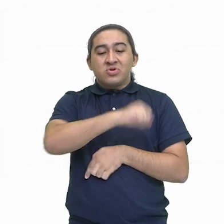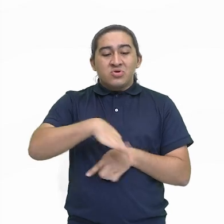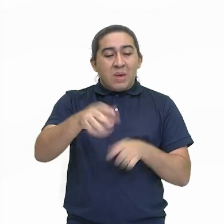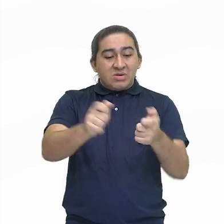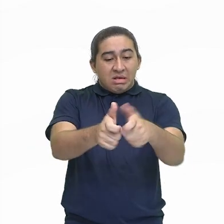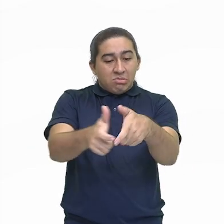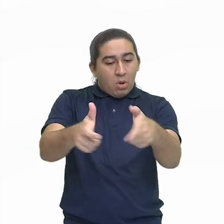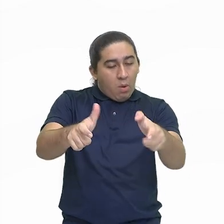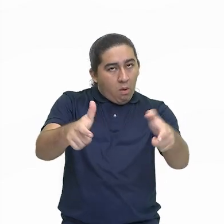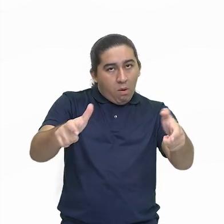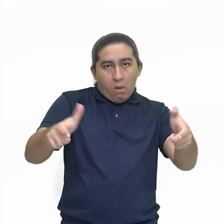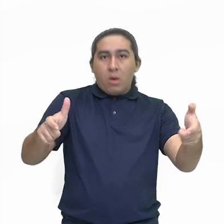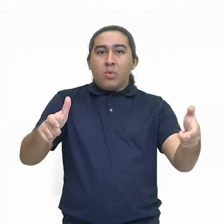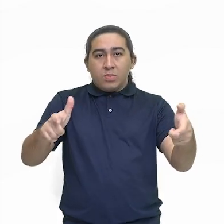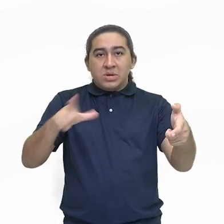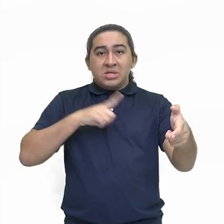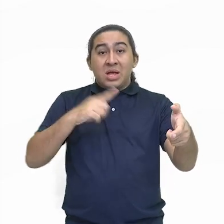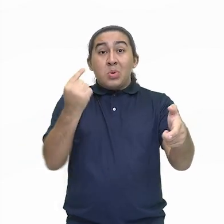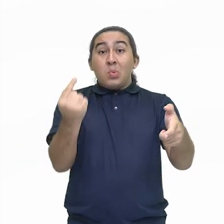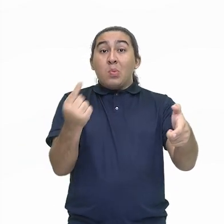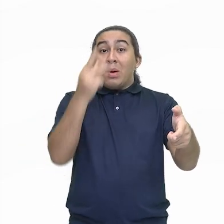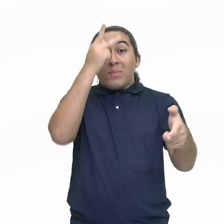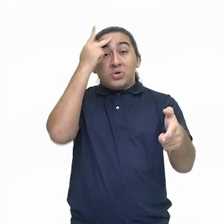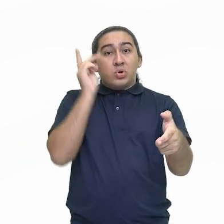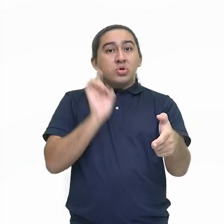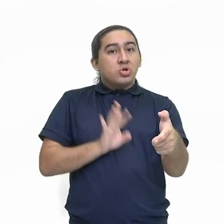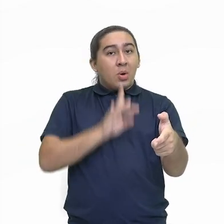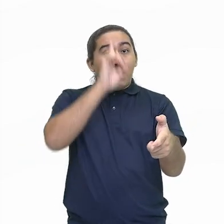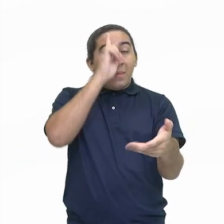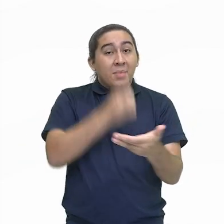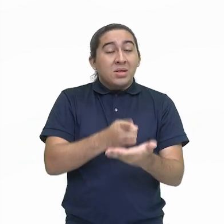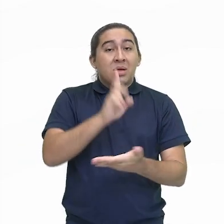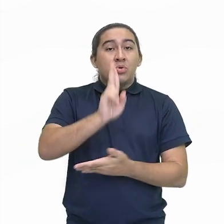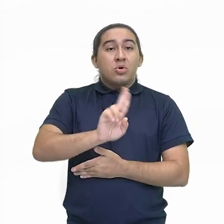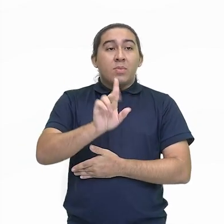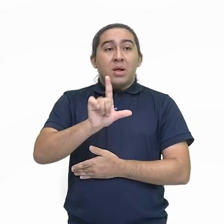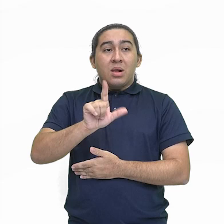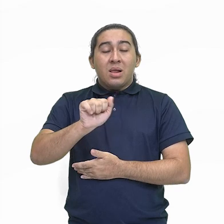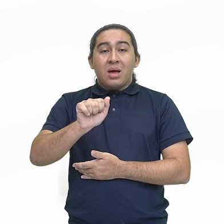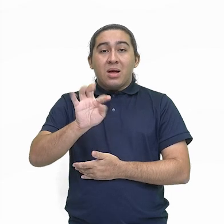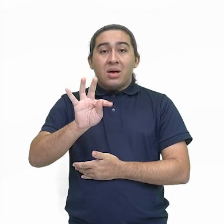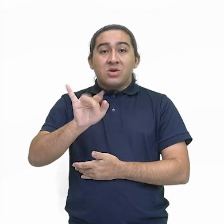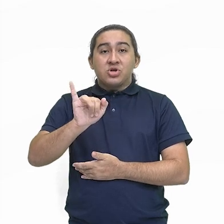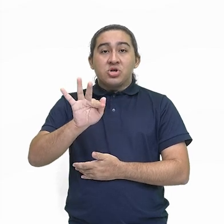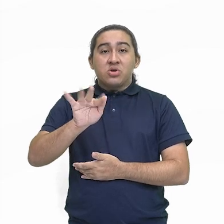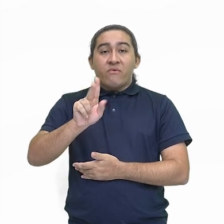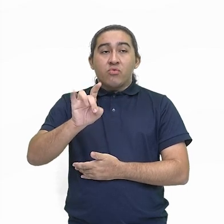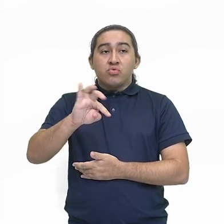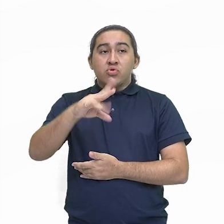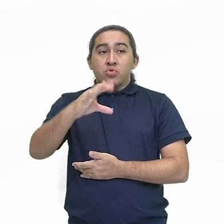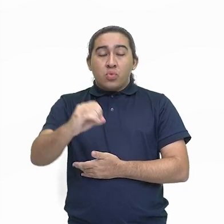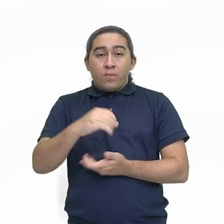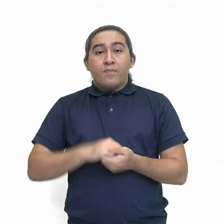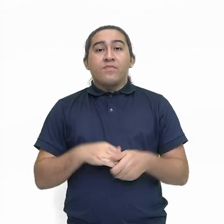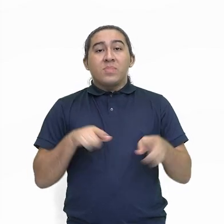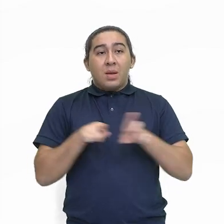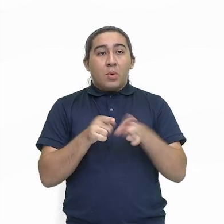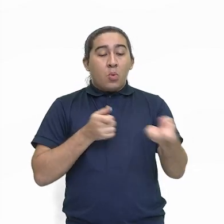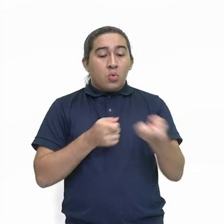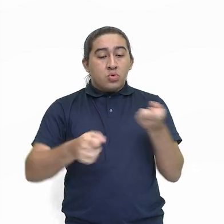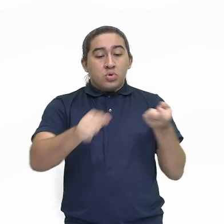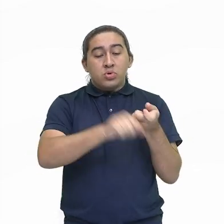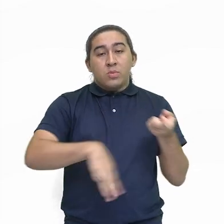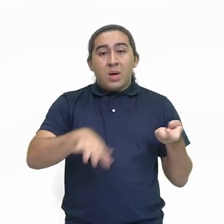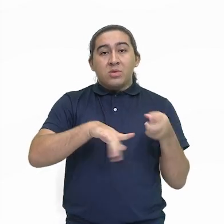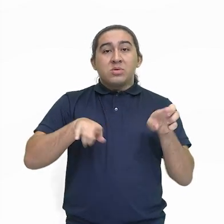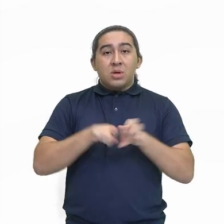gigantescos sendo de apenas uma pessoa, os chamados latifúndios, né? Luta pela terra e pela transformação social,